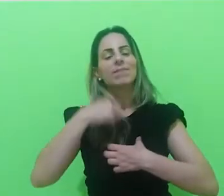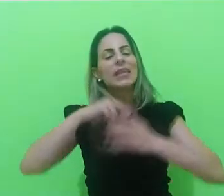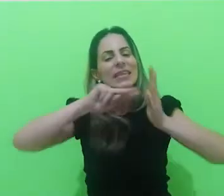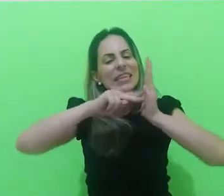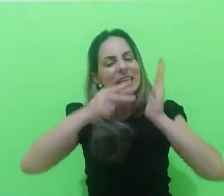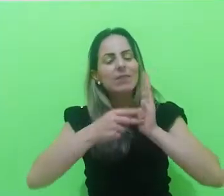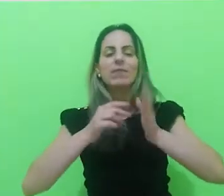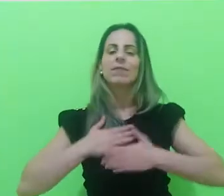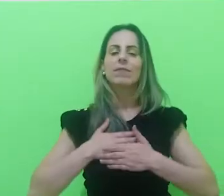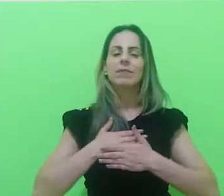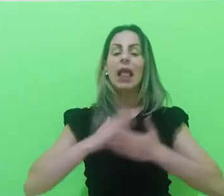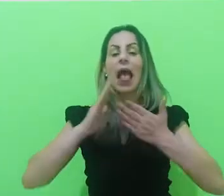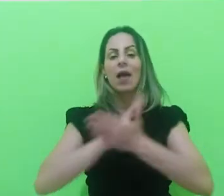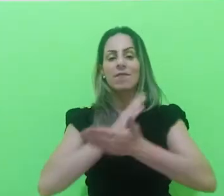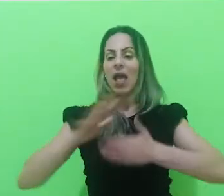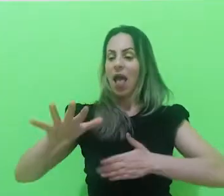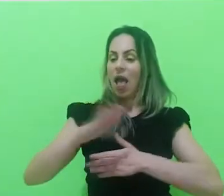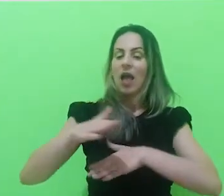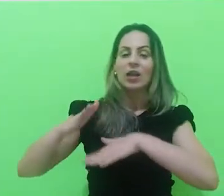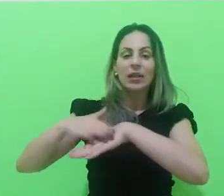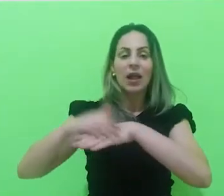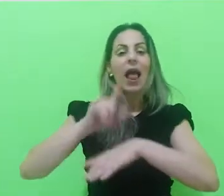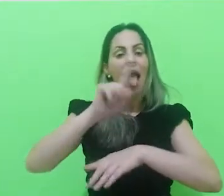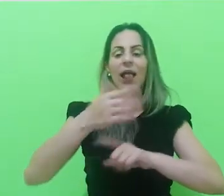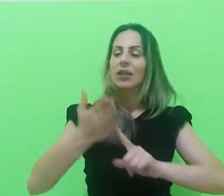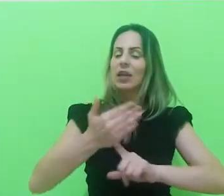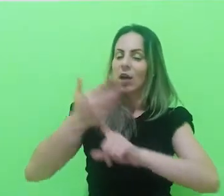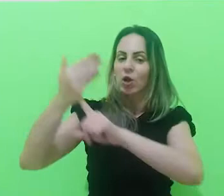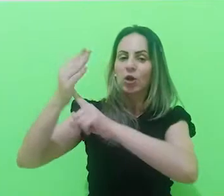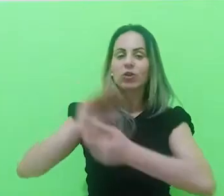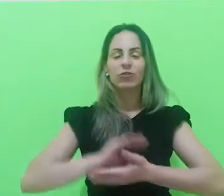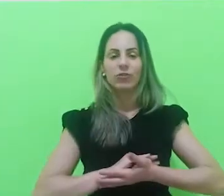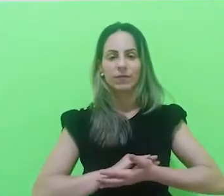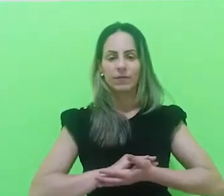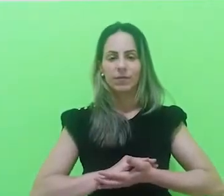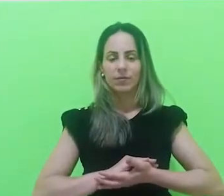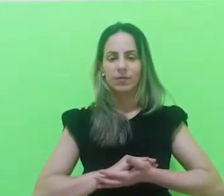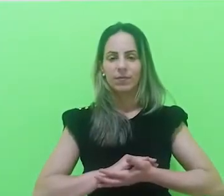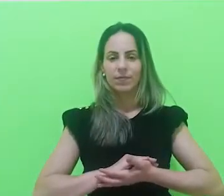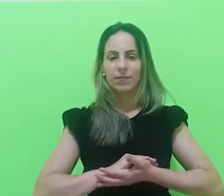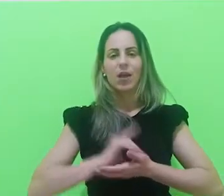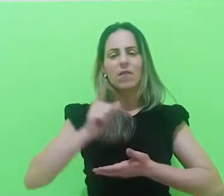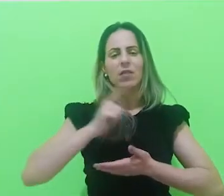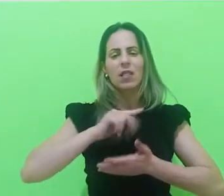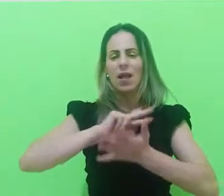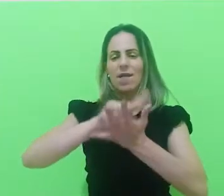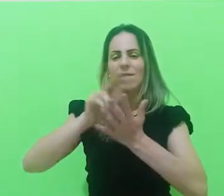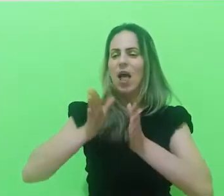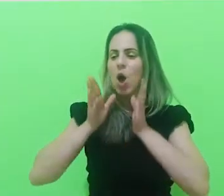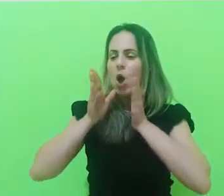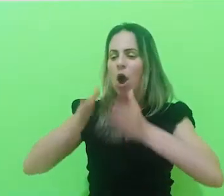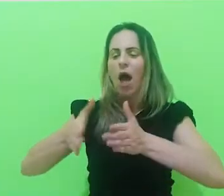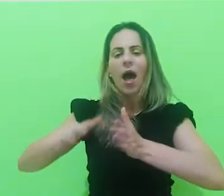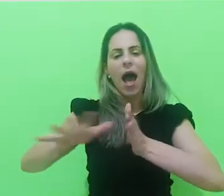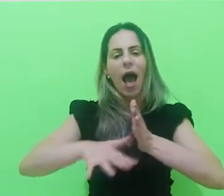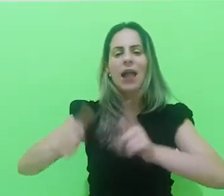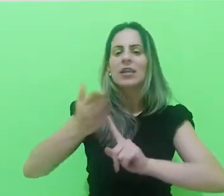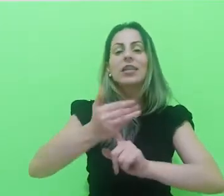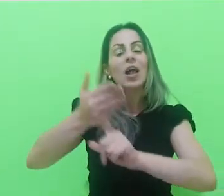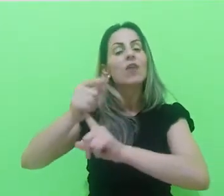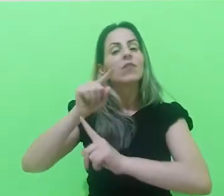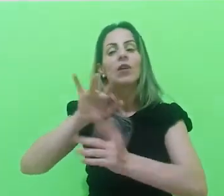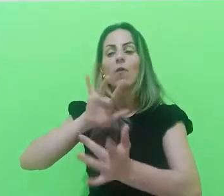de repente, a sua área de atuação é tecnologia. Poxa, você tem muita coisa voltada para a área de tecnologia que você pode